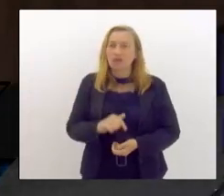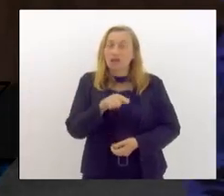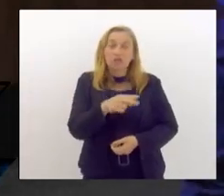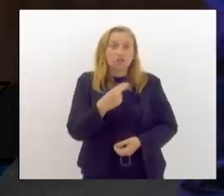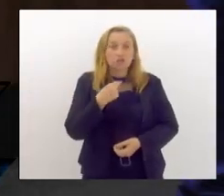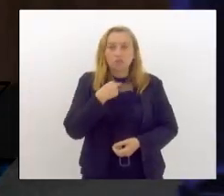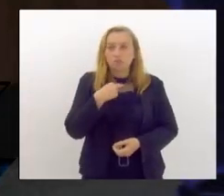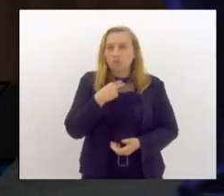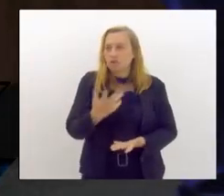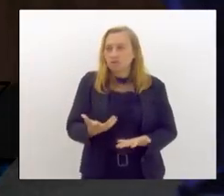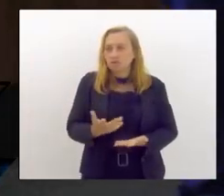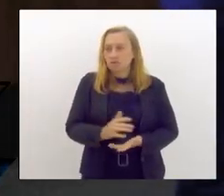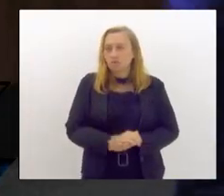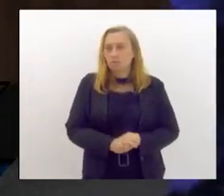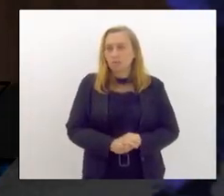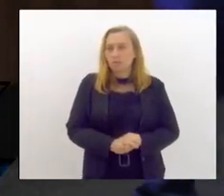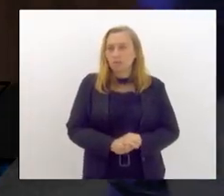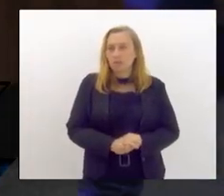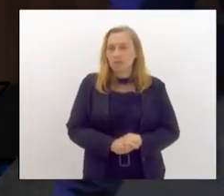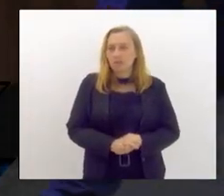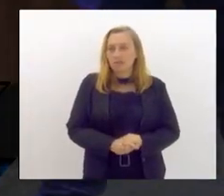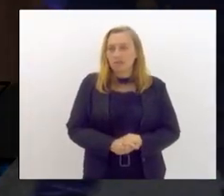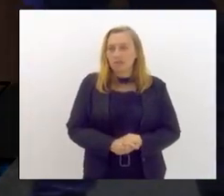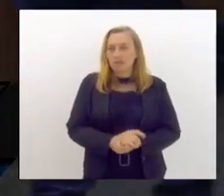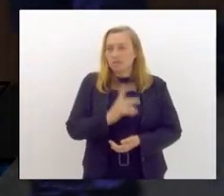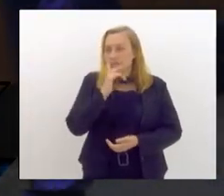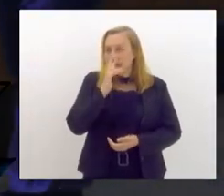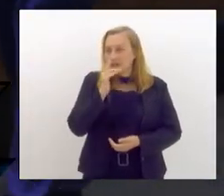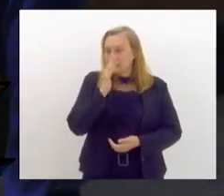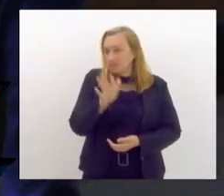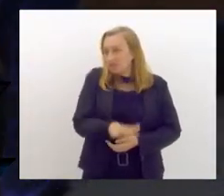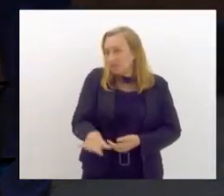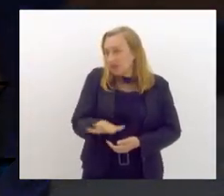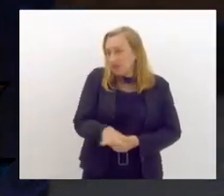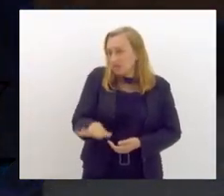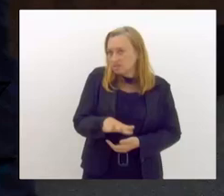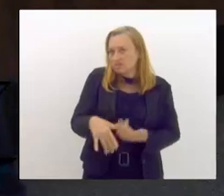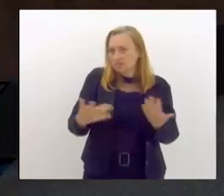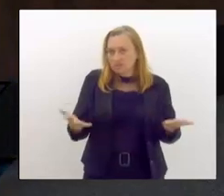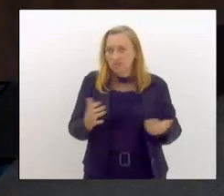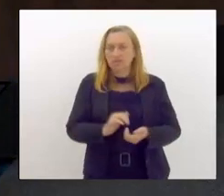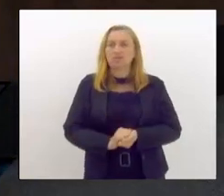ser comportado como fosse o jardim de infância, ainda mais com...